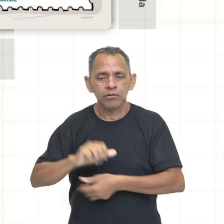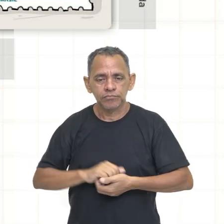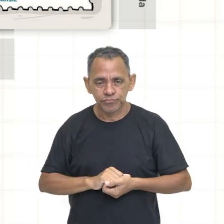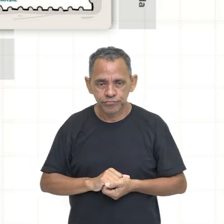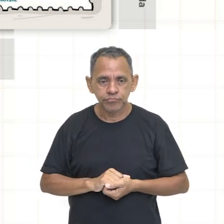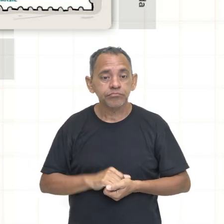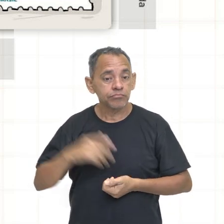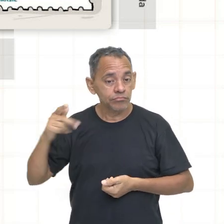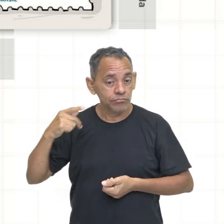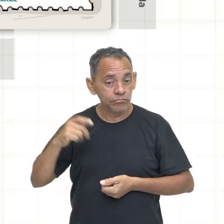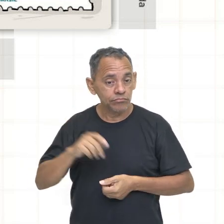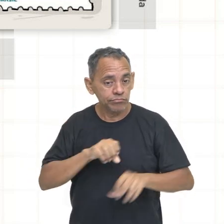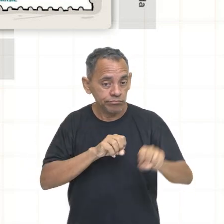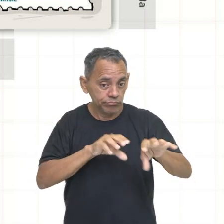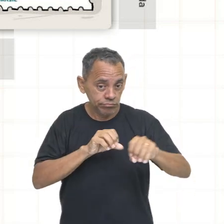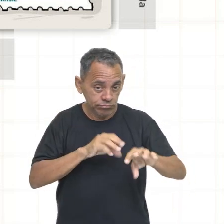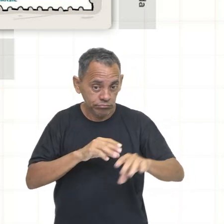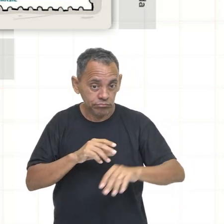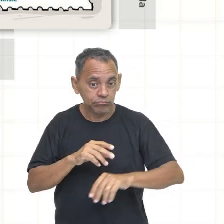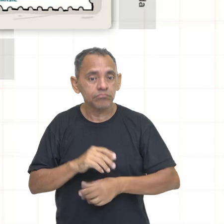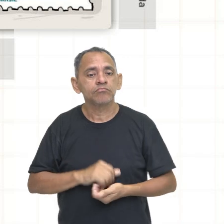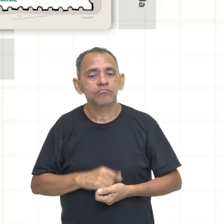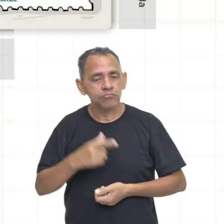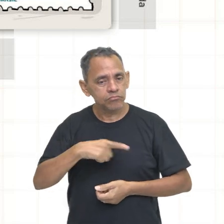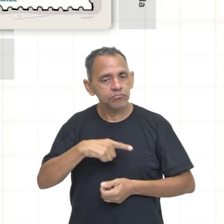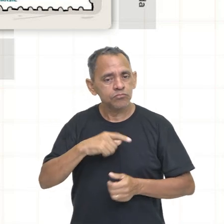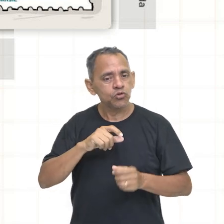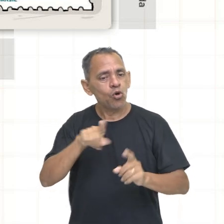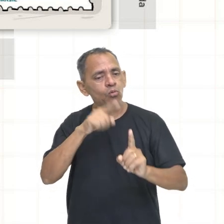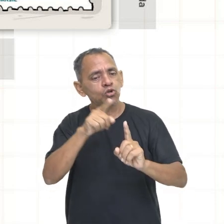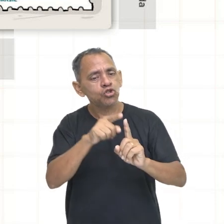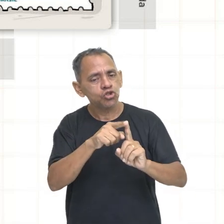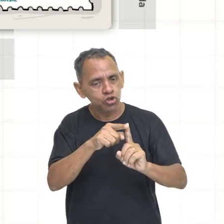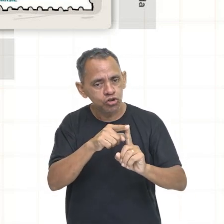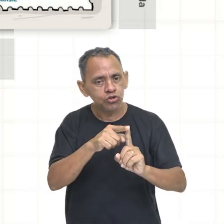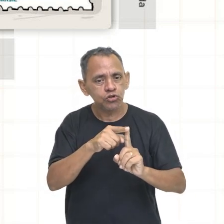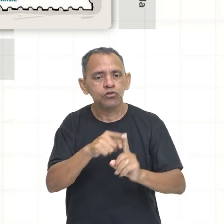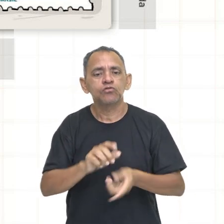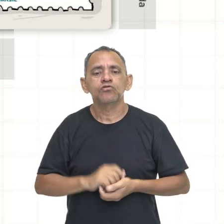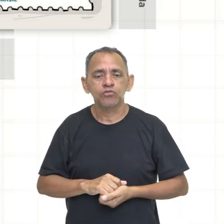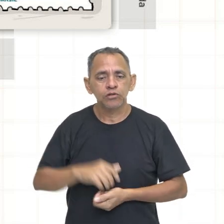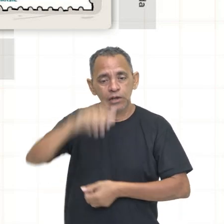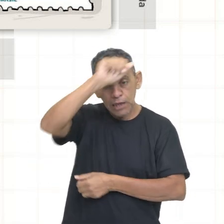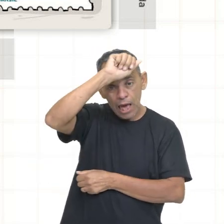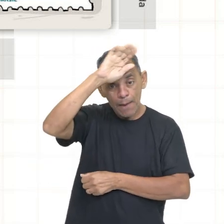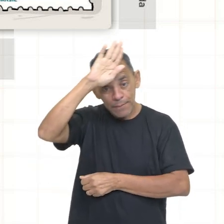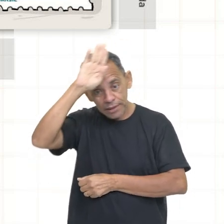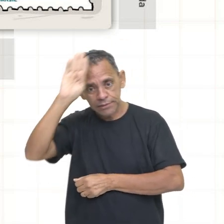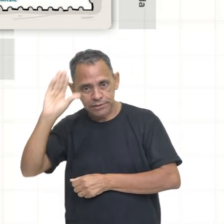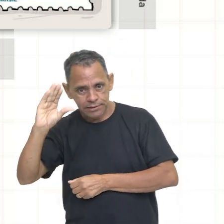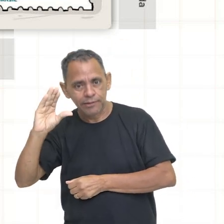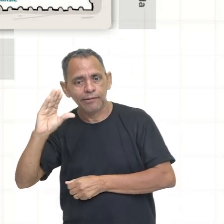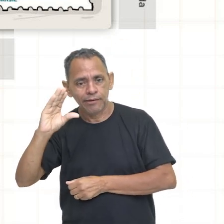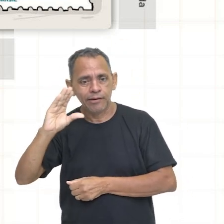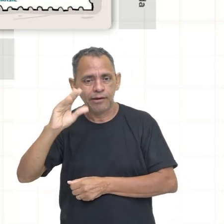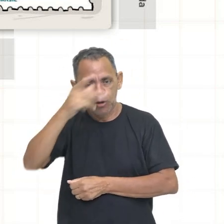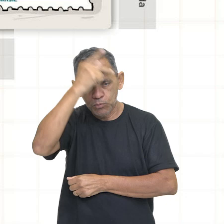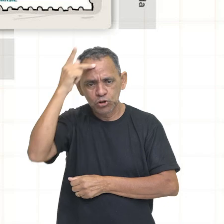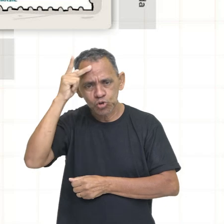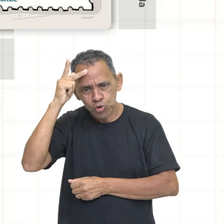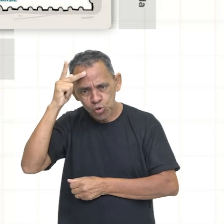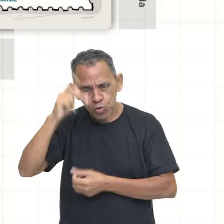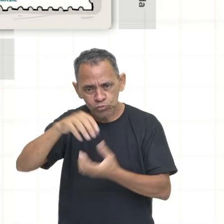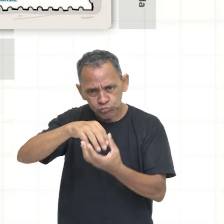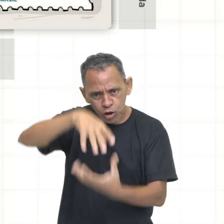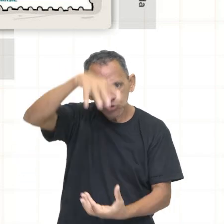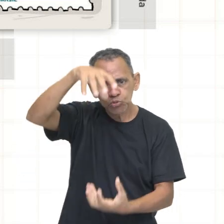de política educacional que visava a alfabetização de adultos, né? É como se as pessoas